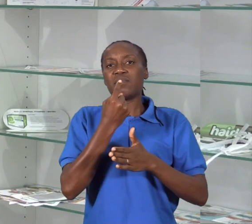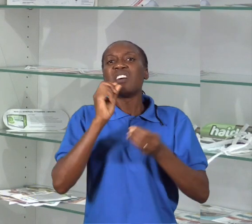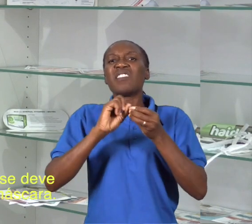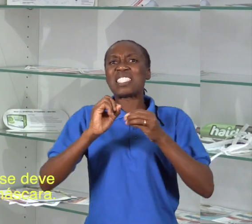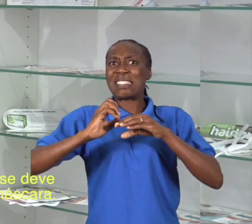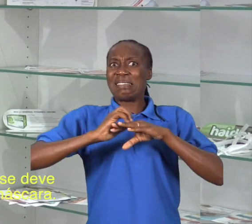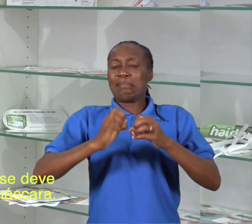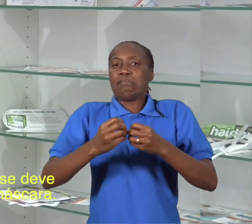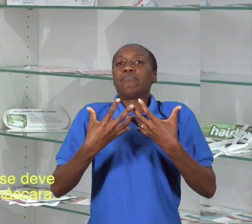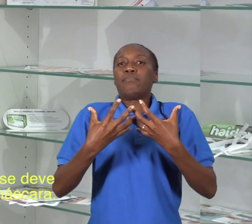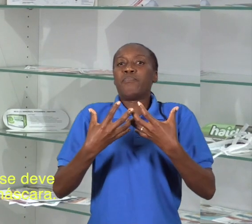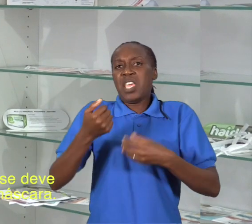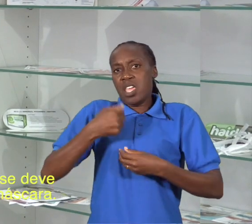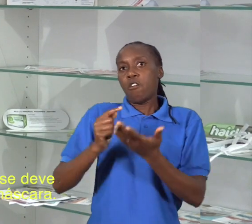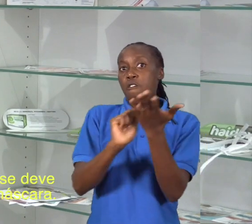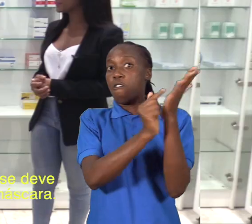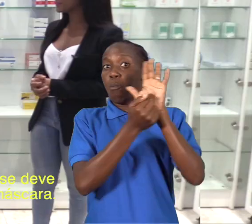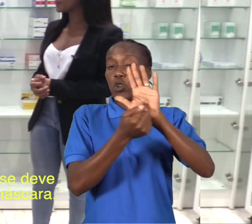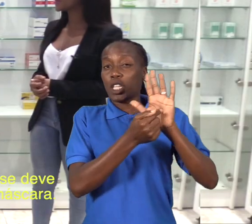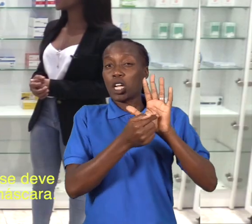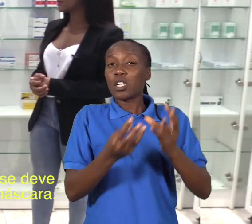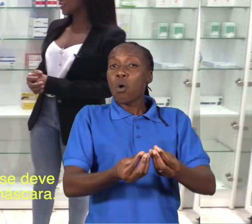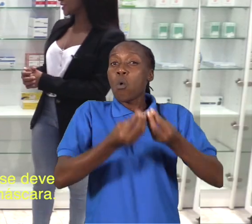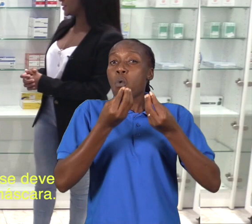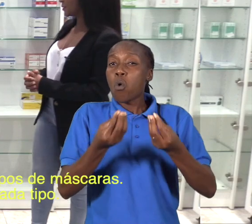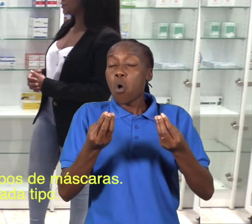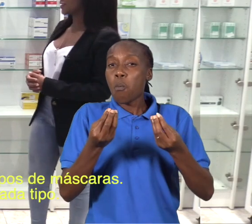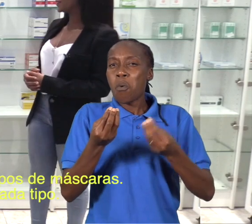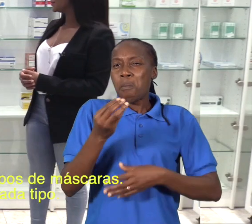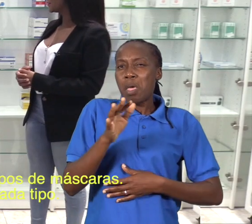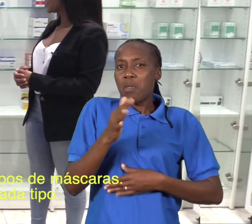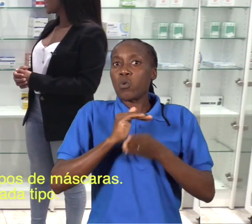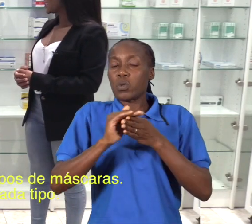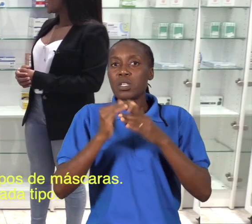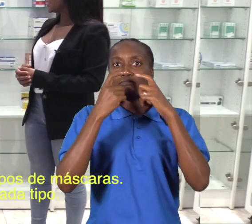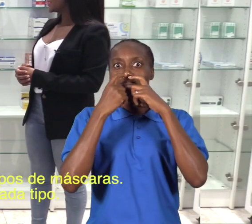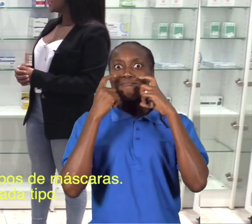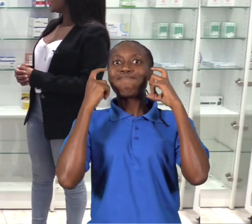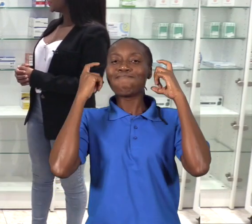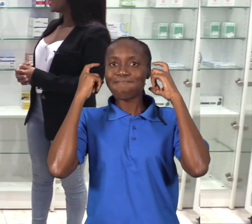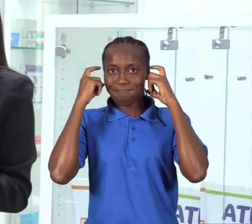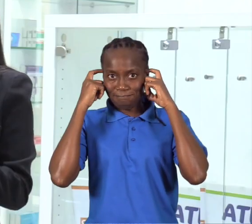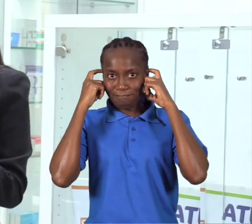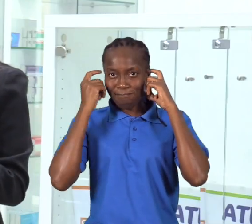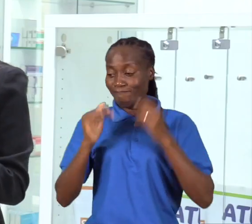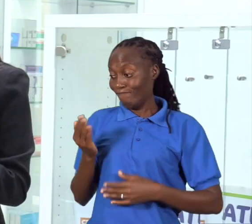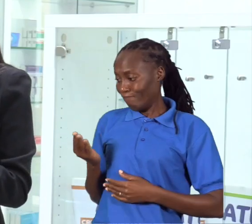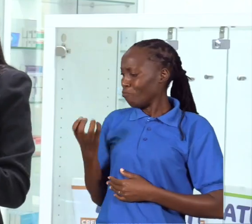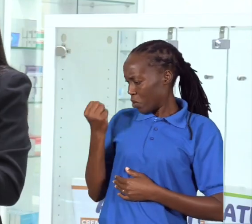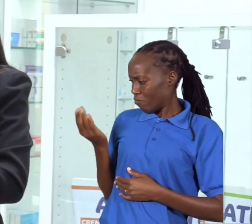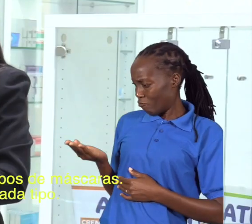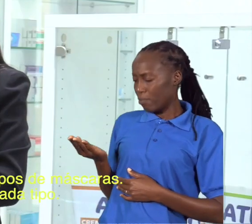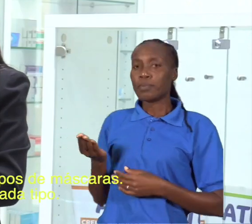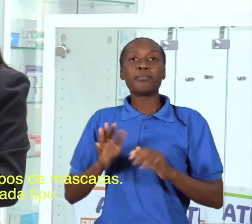usar cada tipo de máscara. Com certeza. Vamos a isso. Eu sei que a doutora